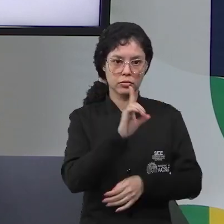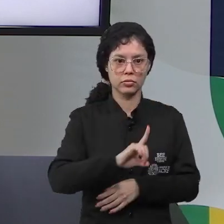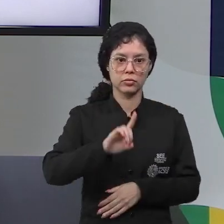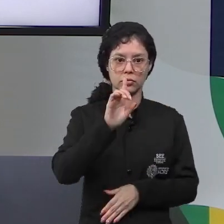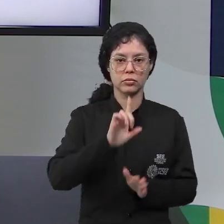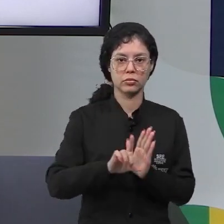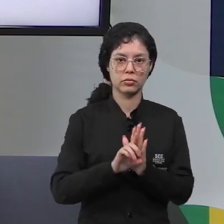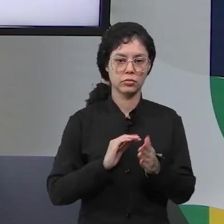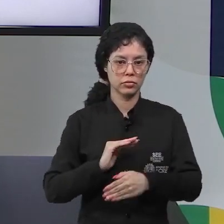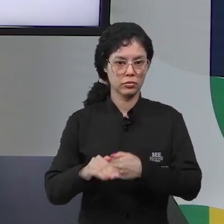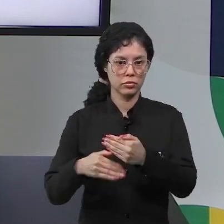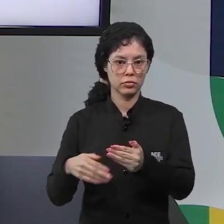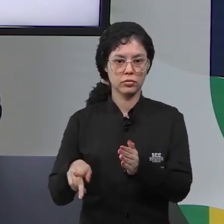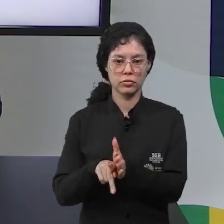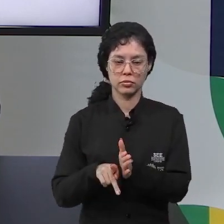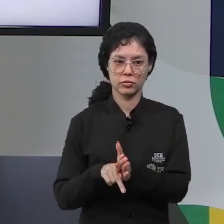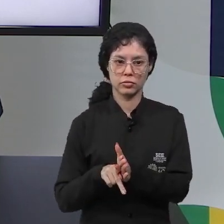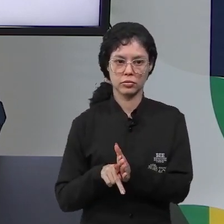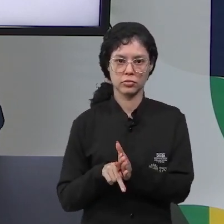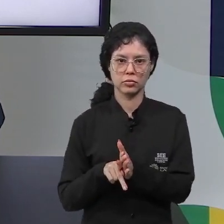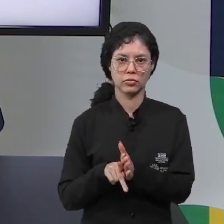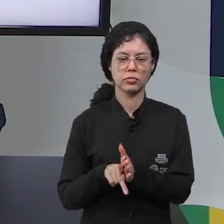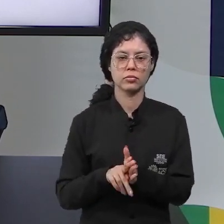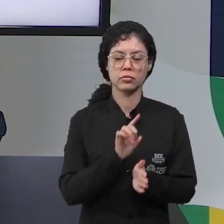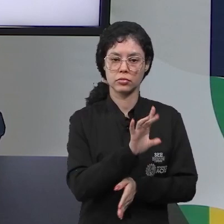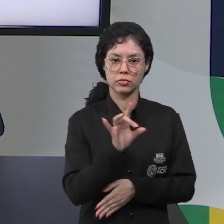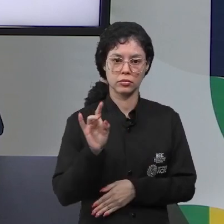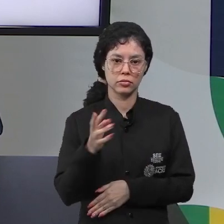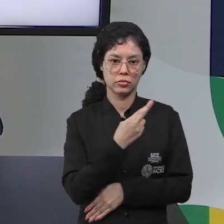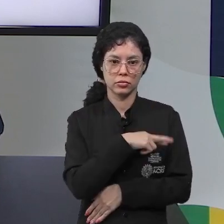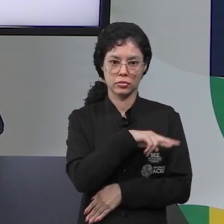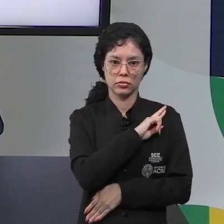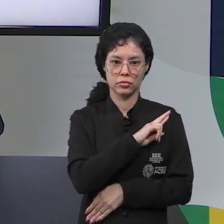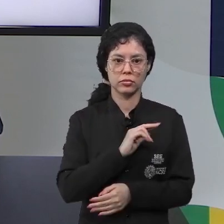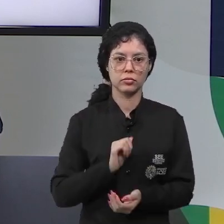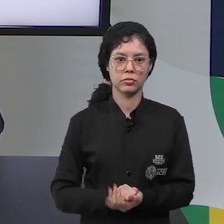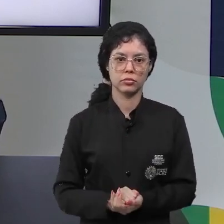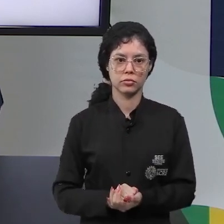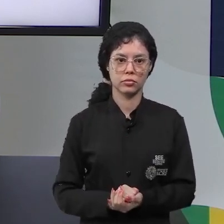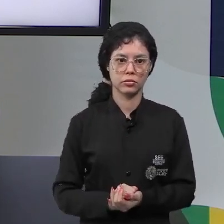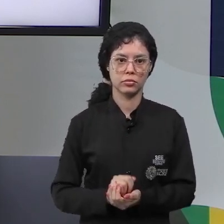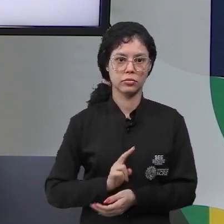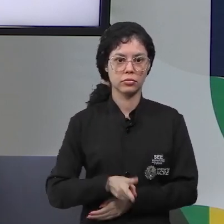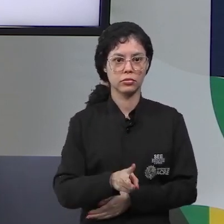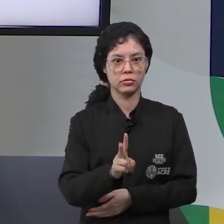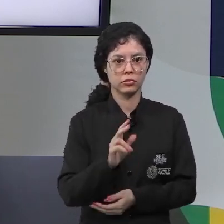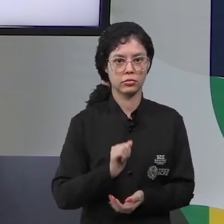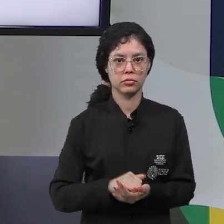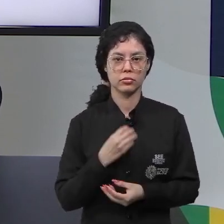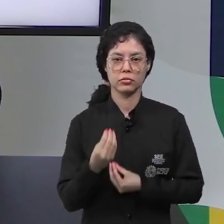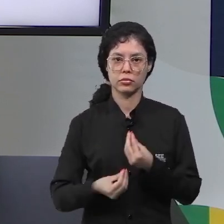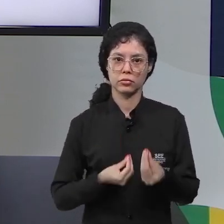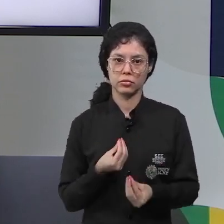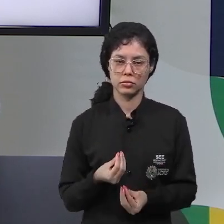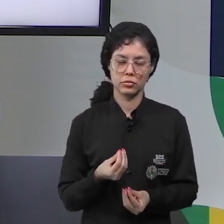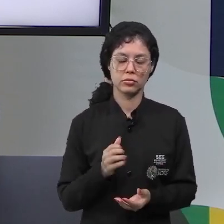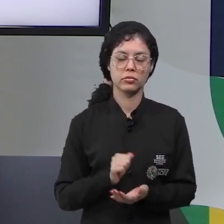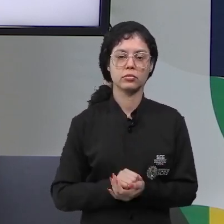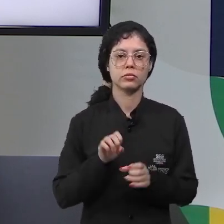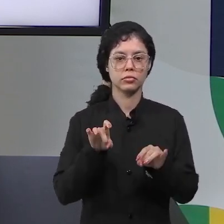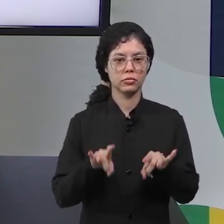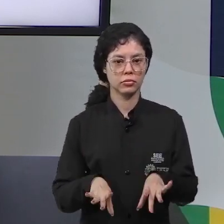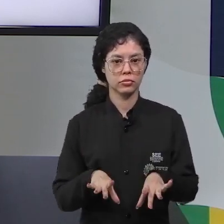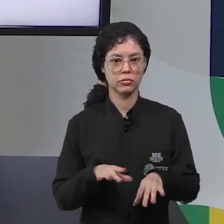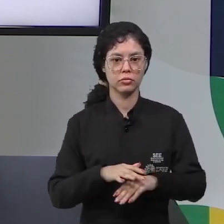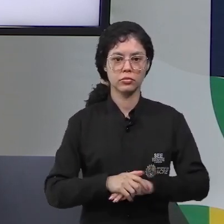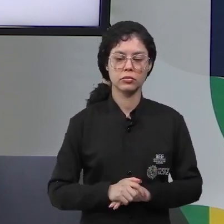leis evolutivas do Espírito, deixando a cada um a responsabilidade de sua competência, de tal modo que, em última